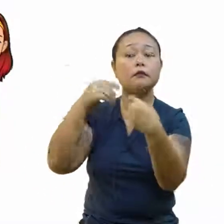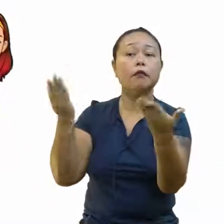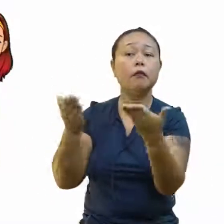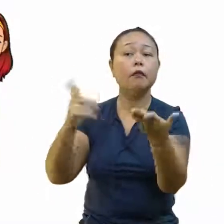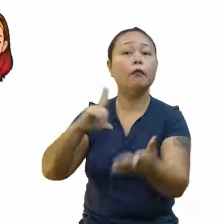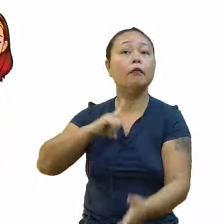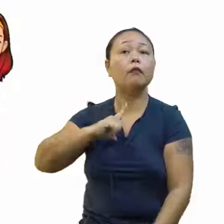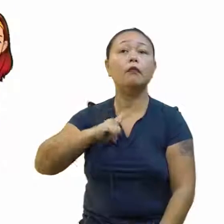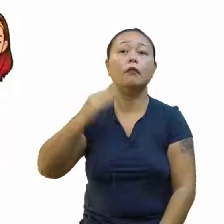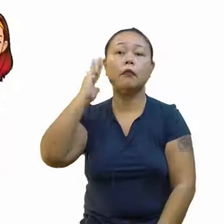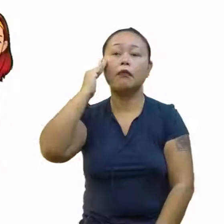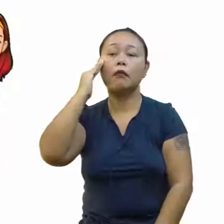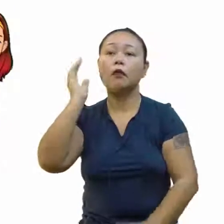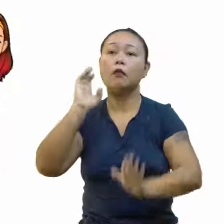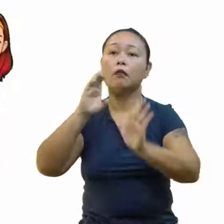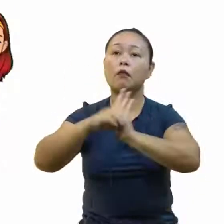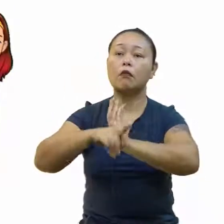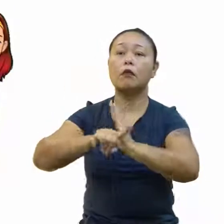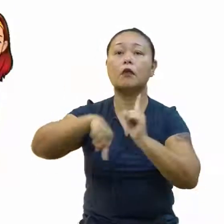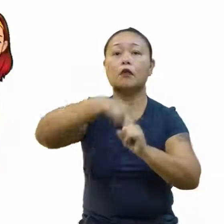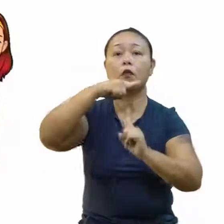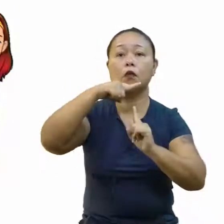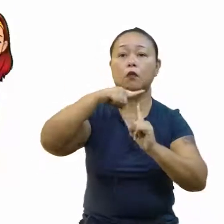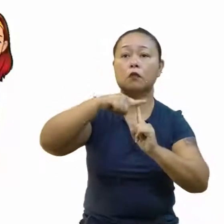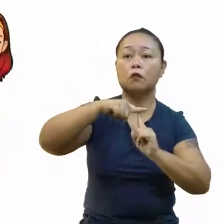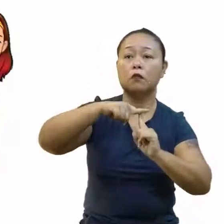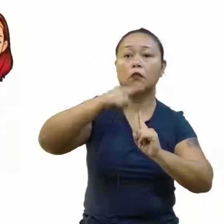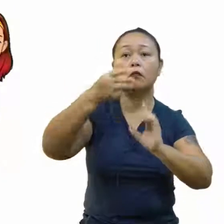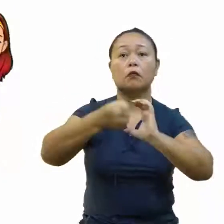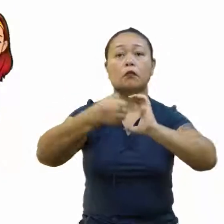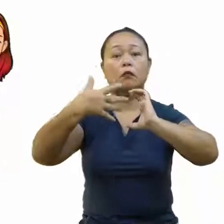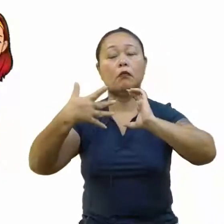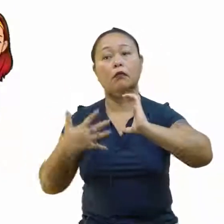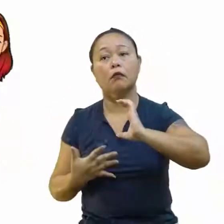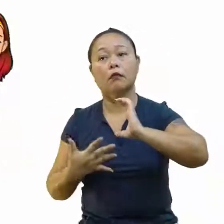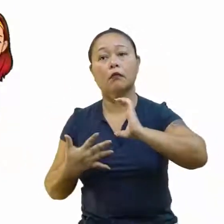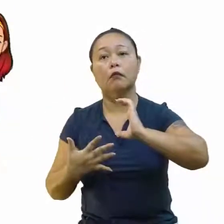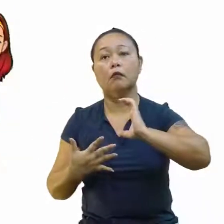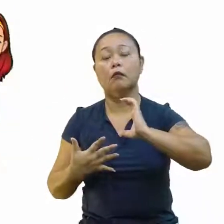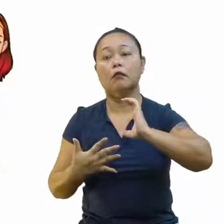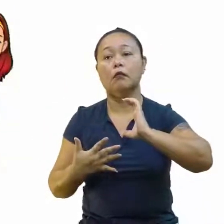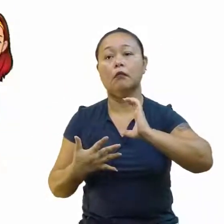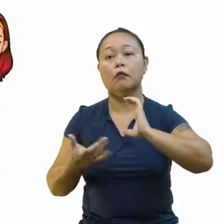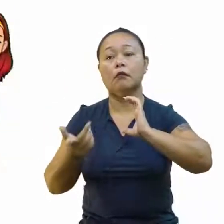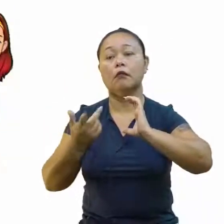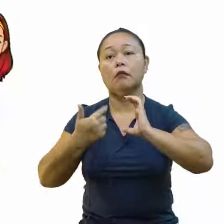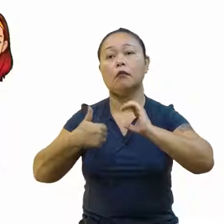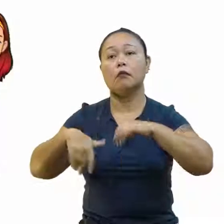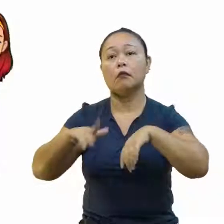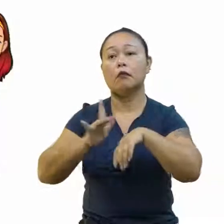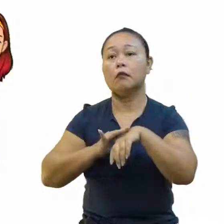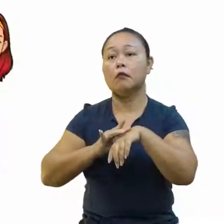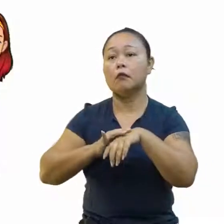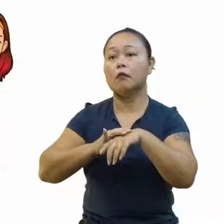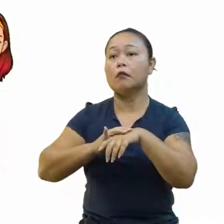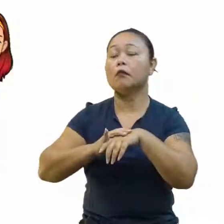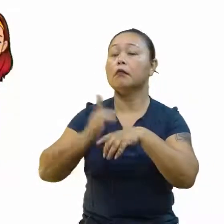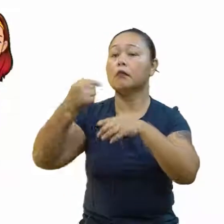temos compreender o conceito, tipos e característica das